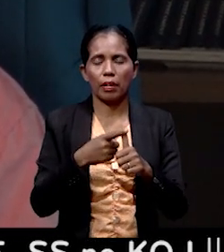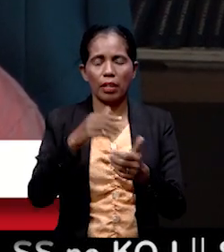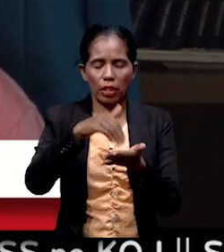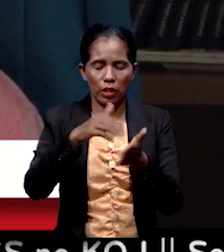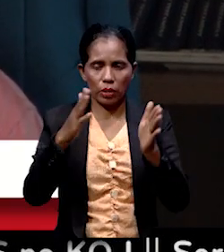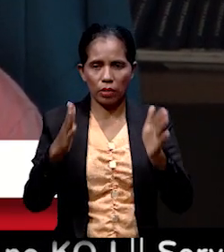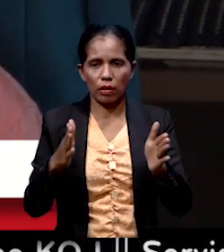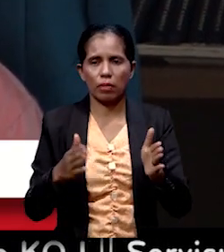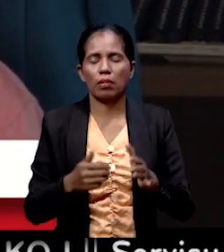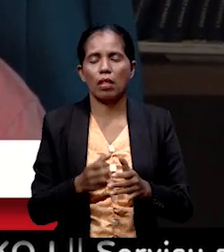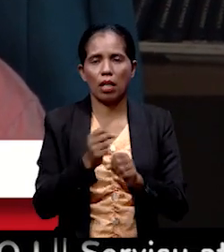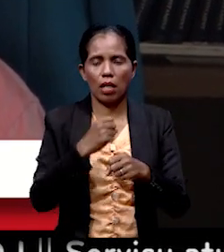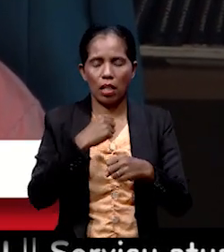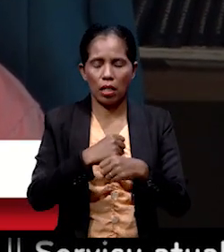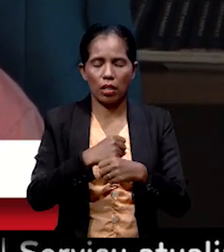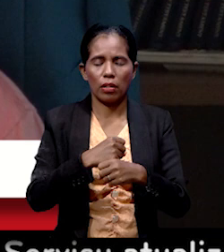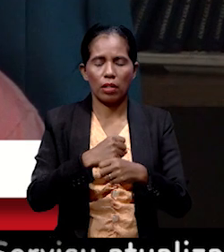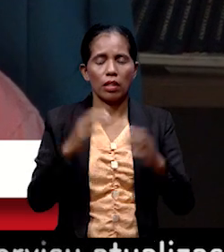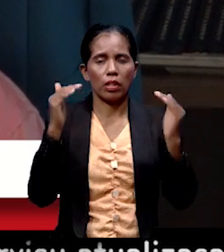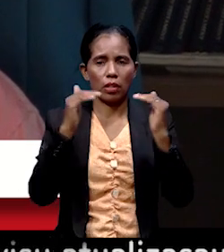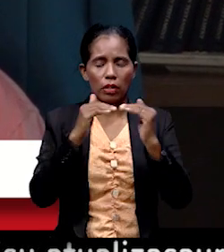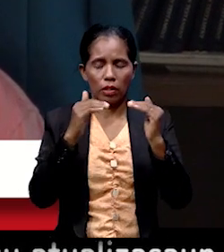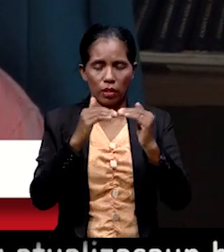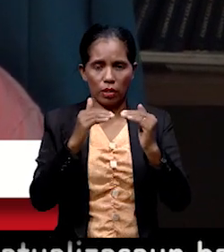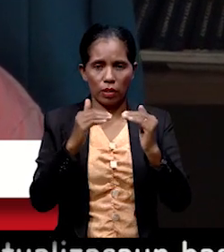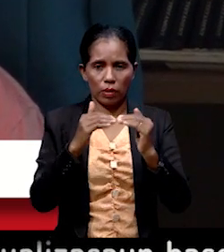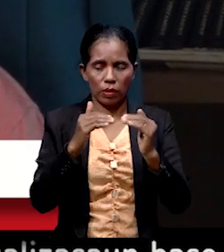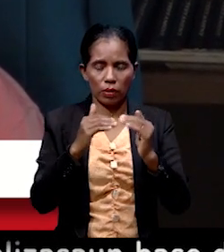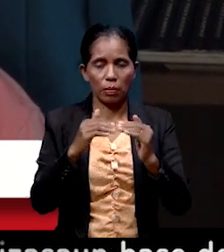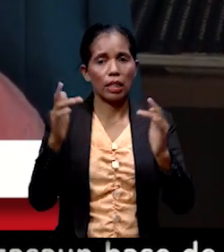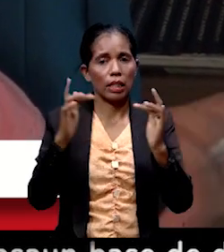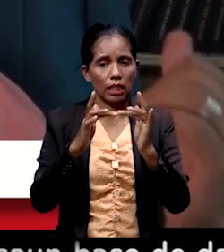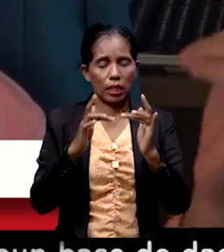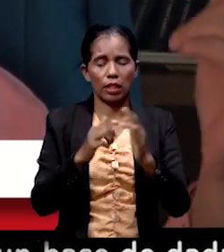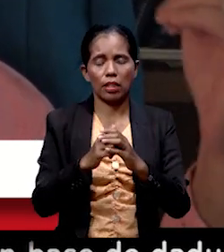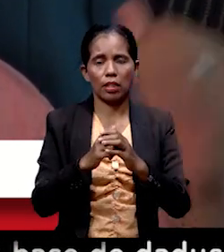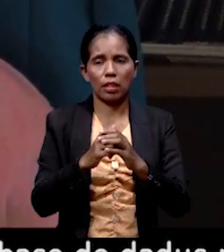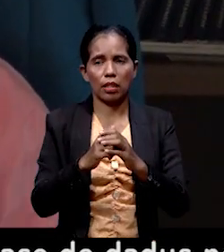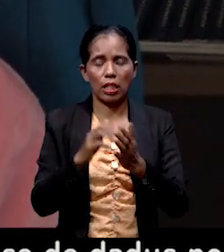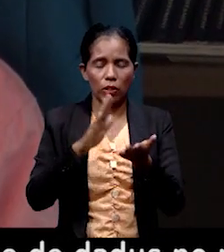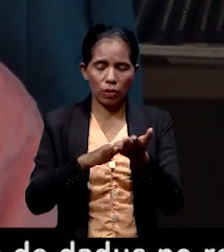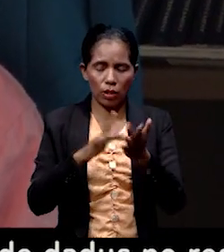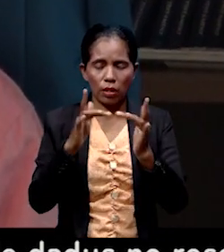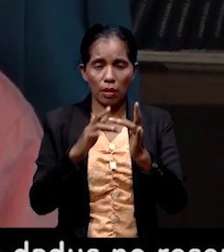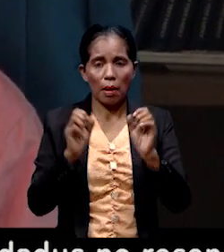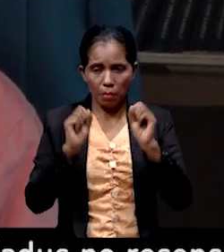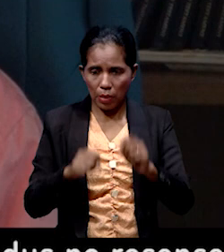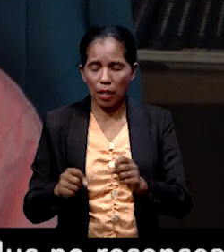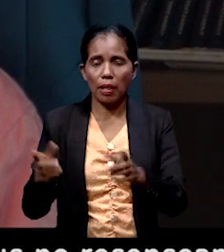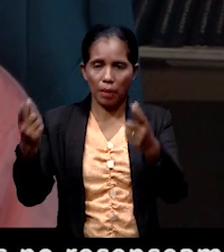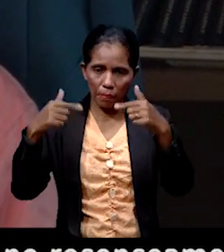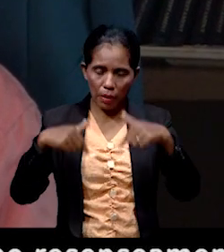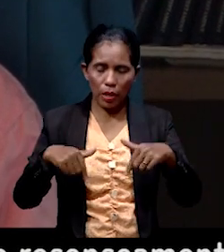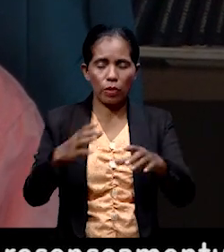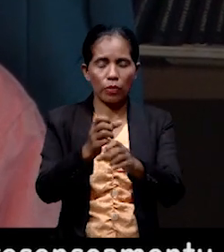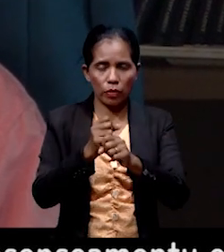nebe halu resisto online, resisto a distância ba semester par. Bele mai poti sirinia KRS,